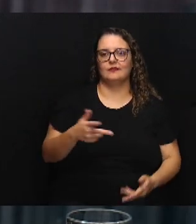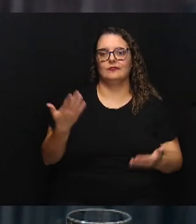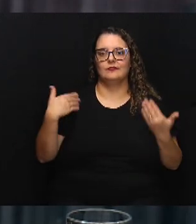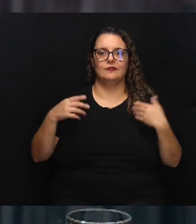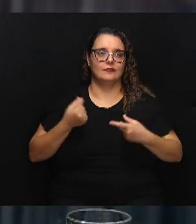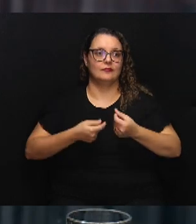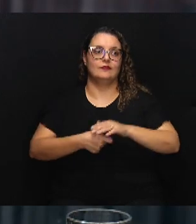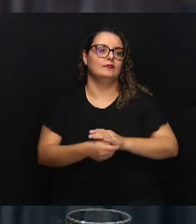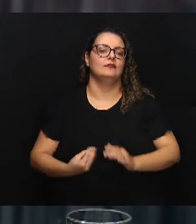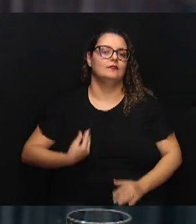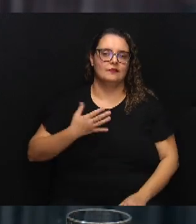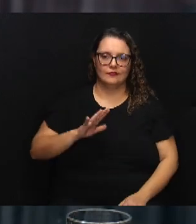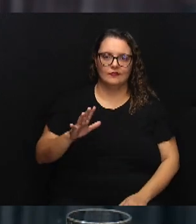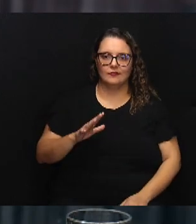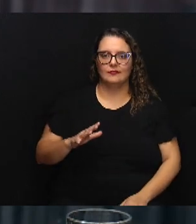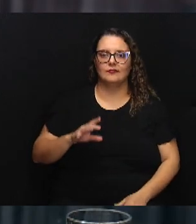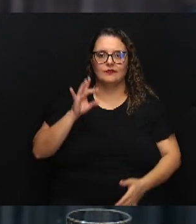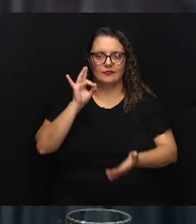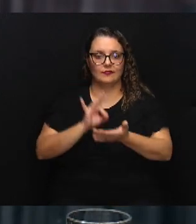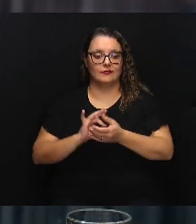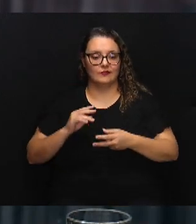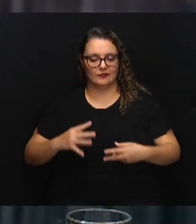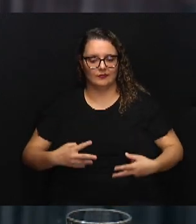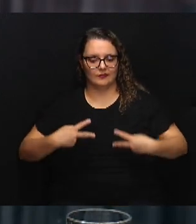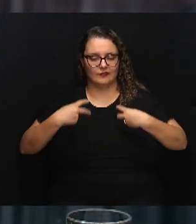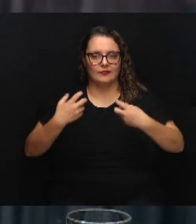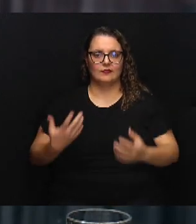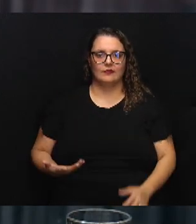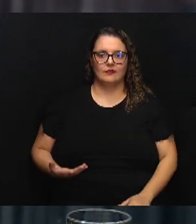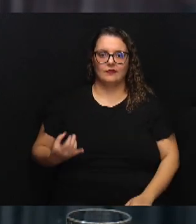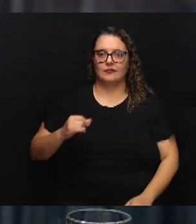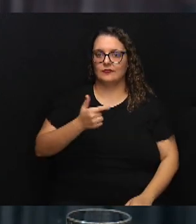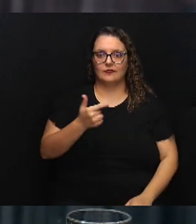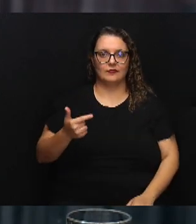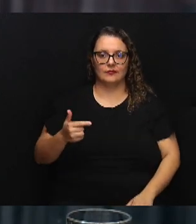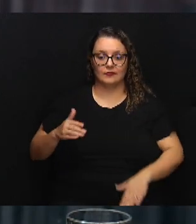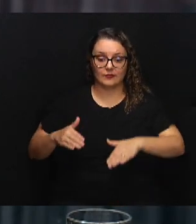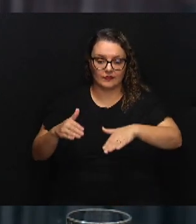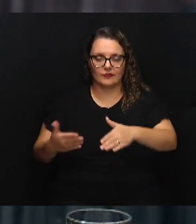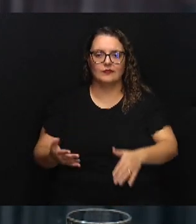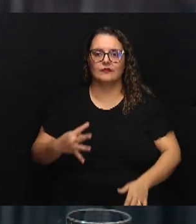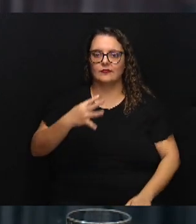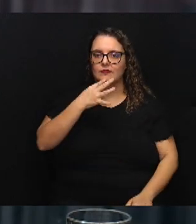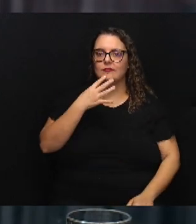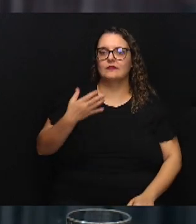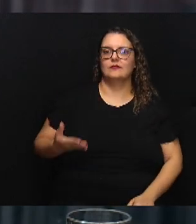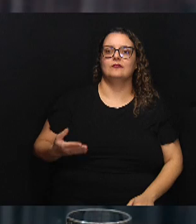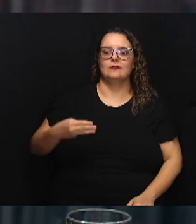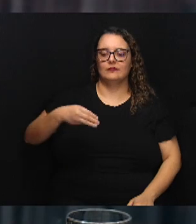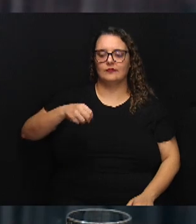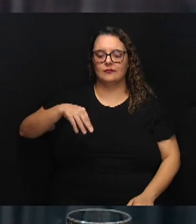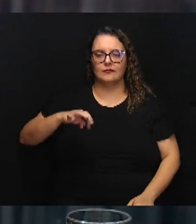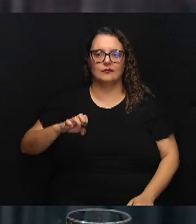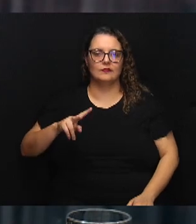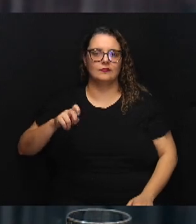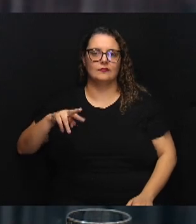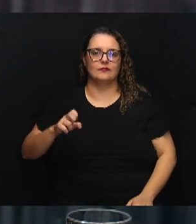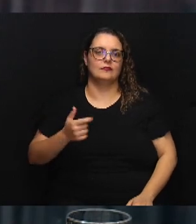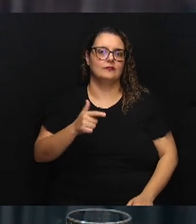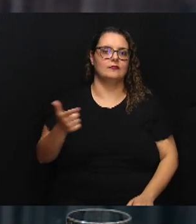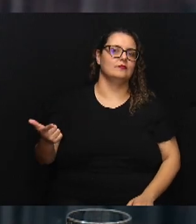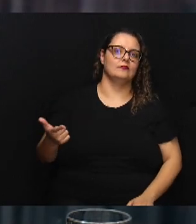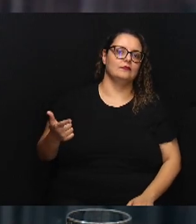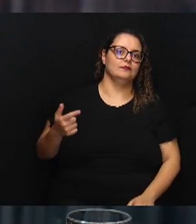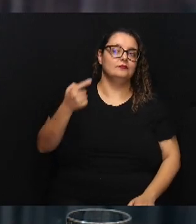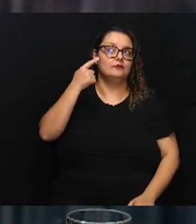mais. É sobre realmente você conhecer. Se eu não tivesse dado esse passo à frente de conhecer Monte Verde, eu não teria mais esse